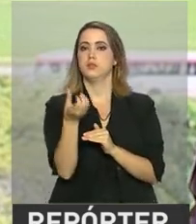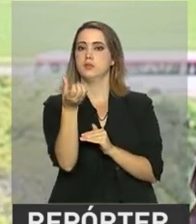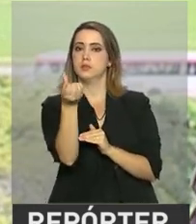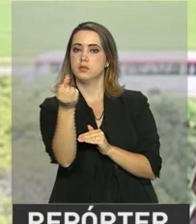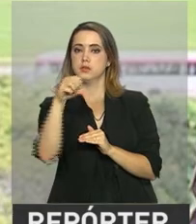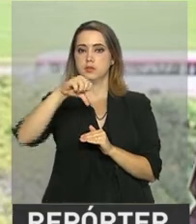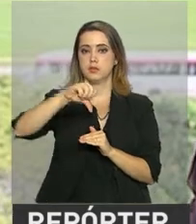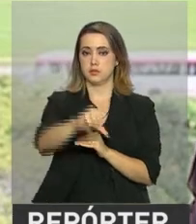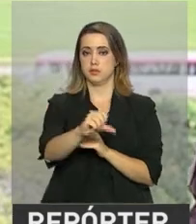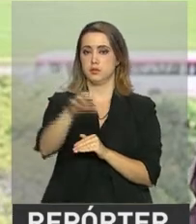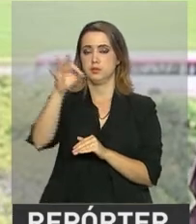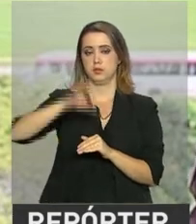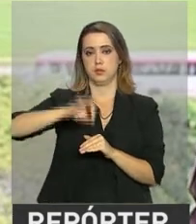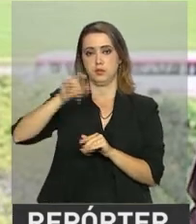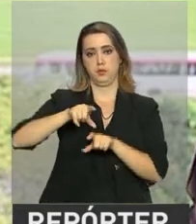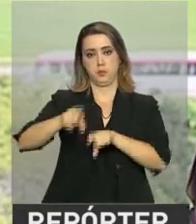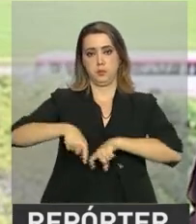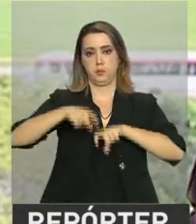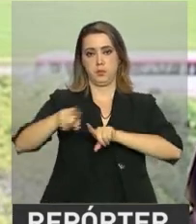0,69% e o pecuário